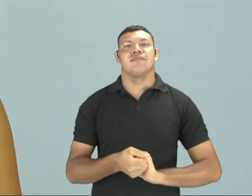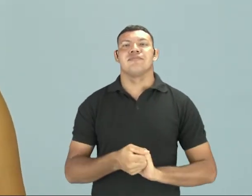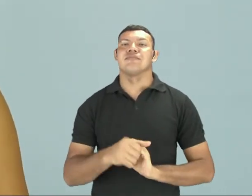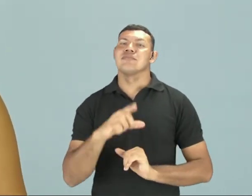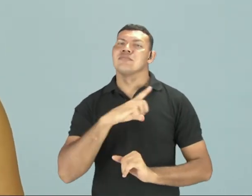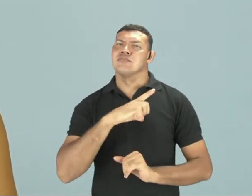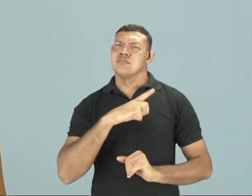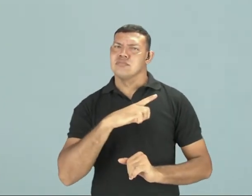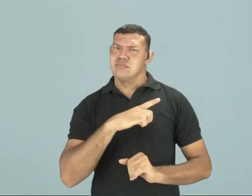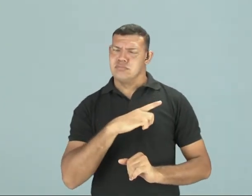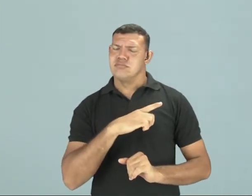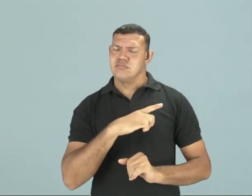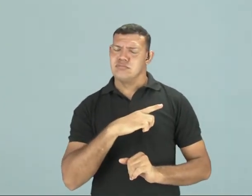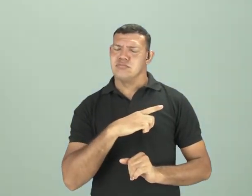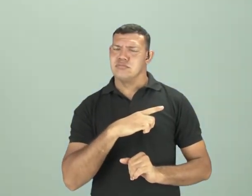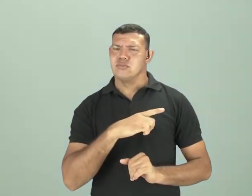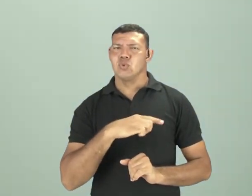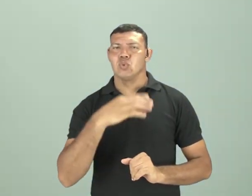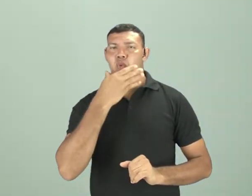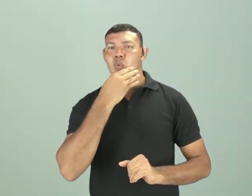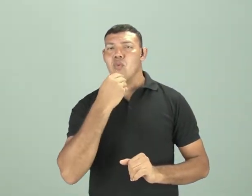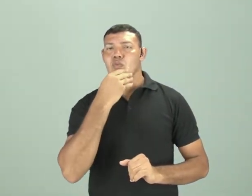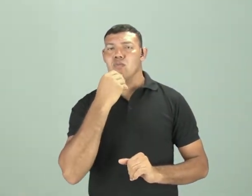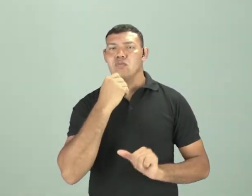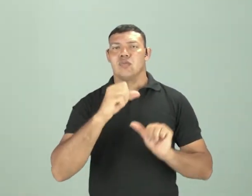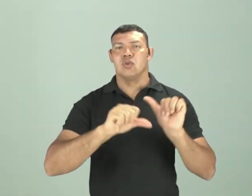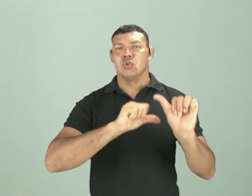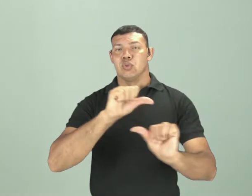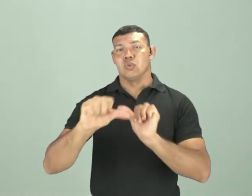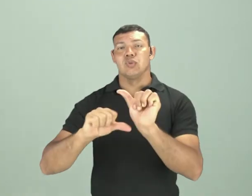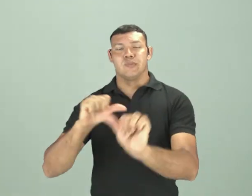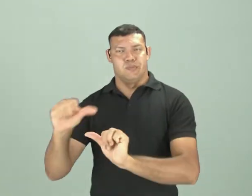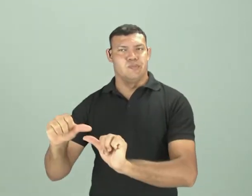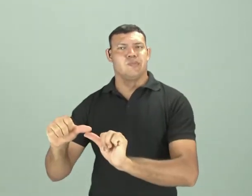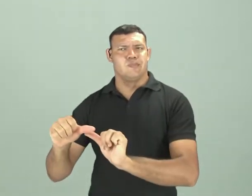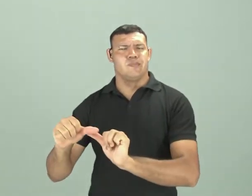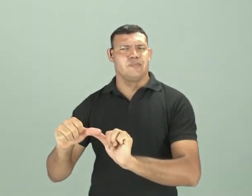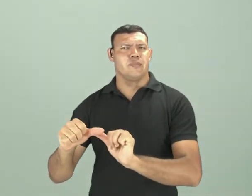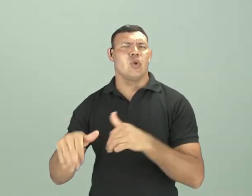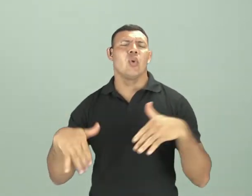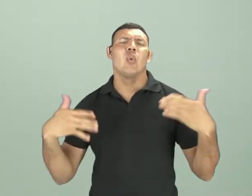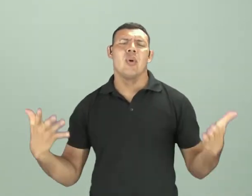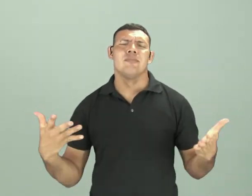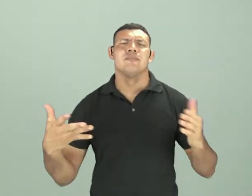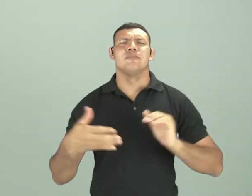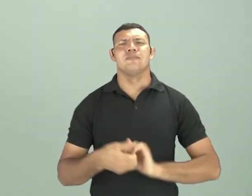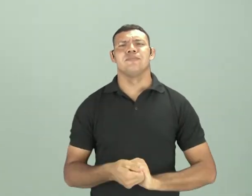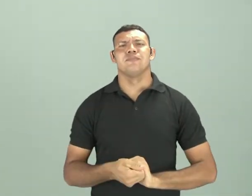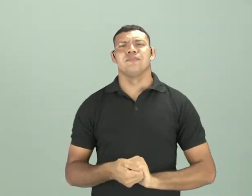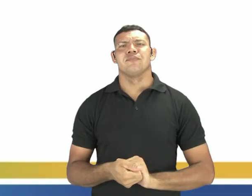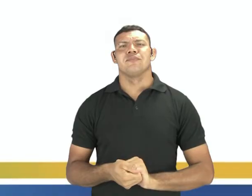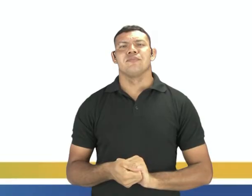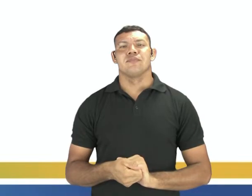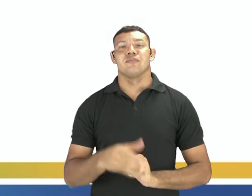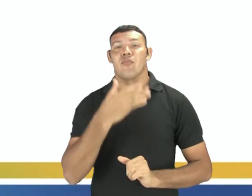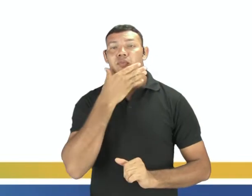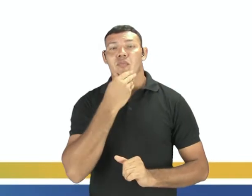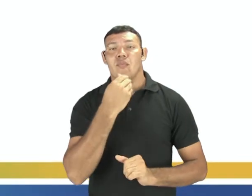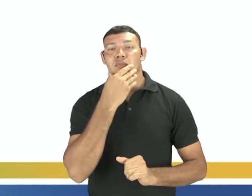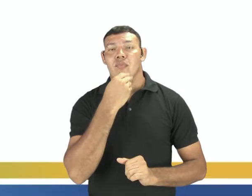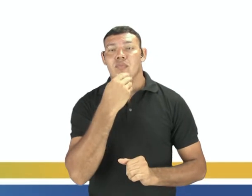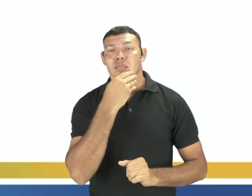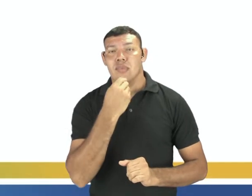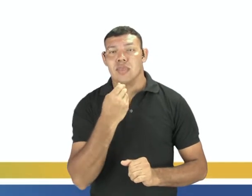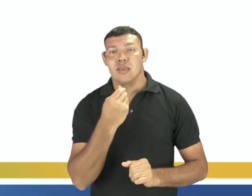Também temos as mudanças que ocorrem nos meninos. Então, quais são essas mudanças? Os